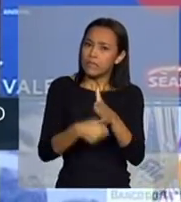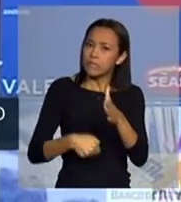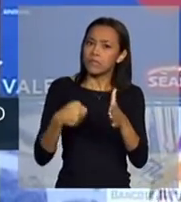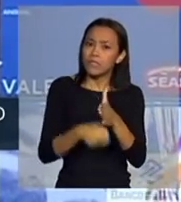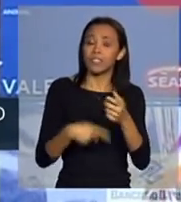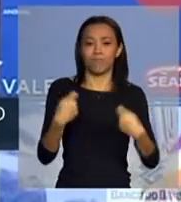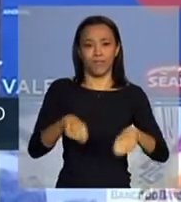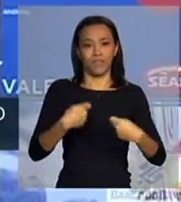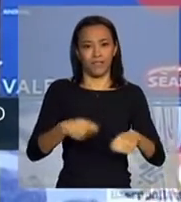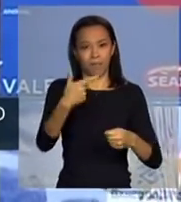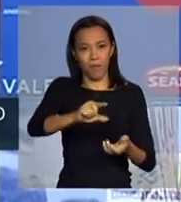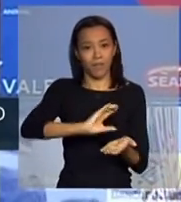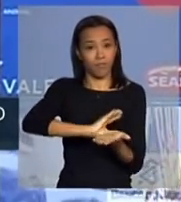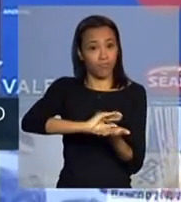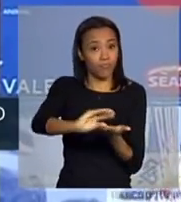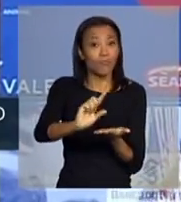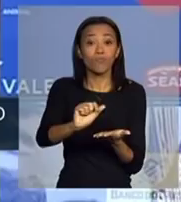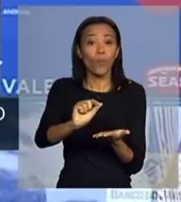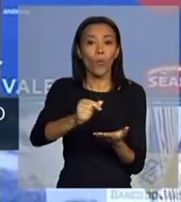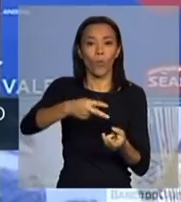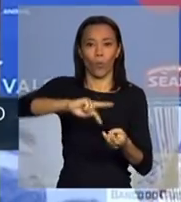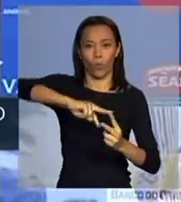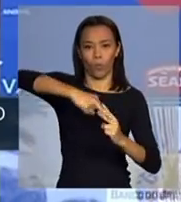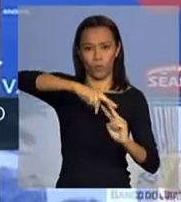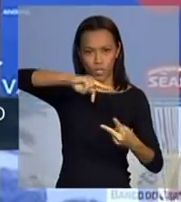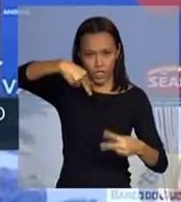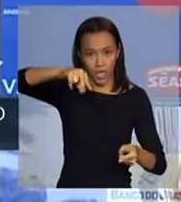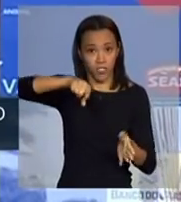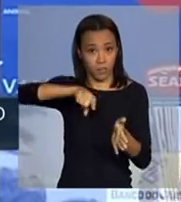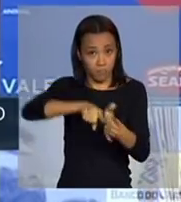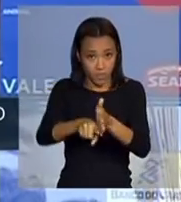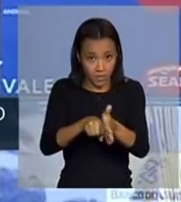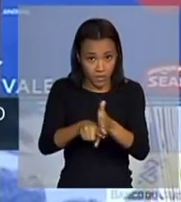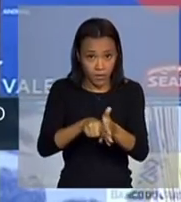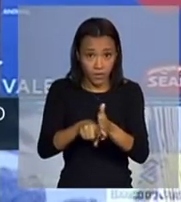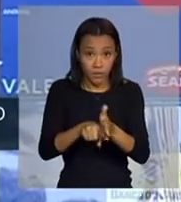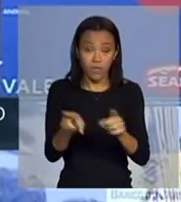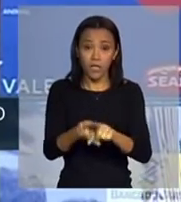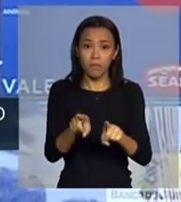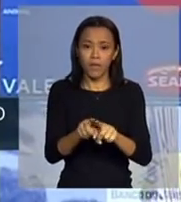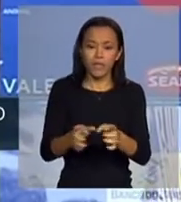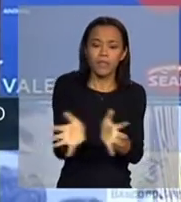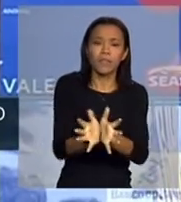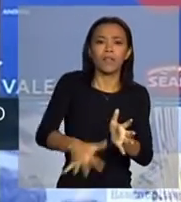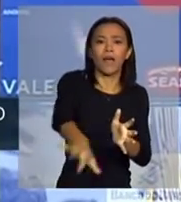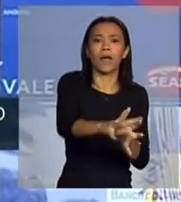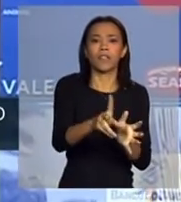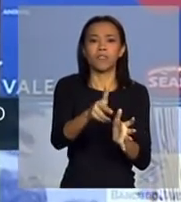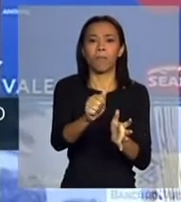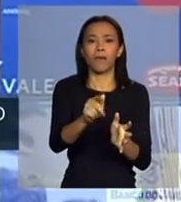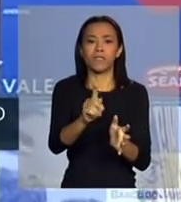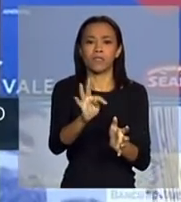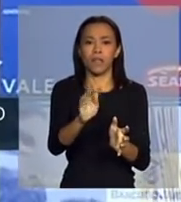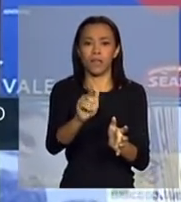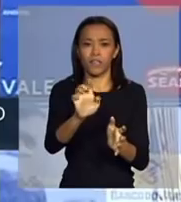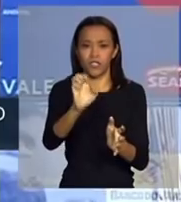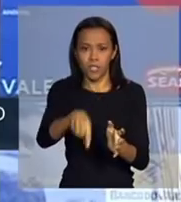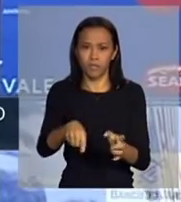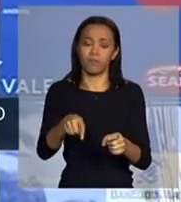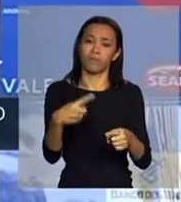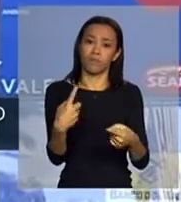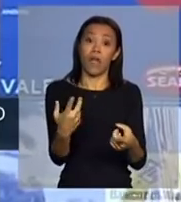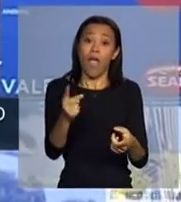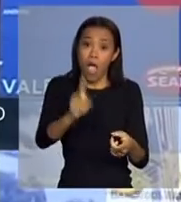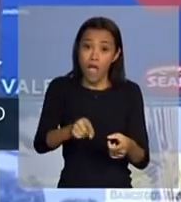de investimentos em genética, na recuperação de pastagens degradadas e na gestão eficiente. Este